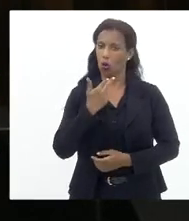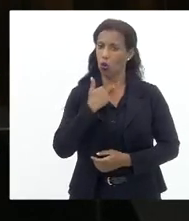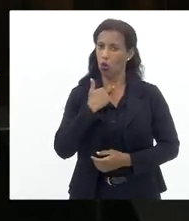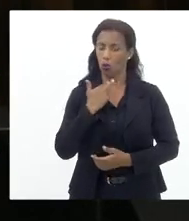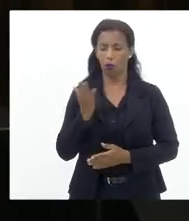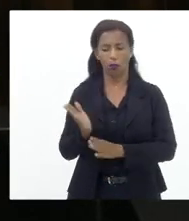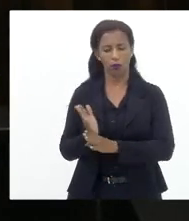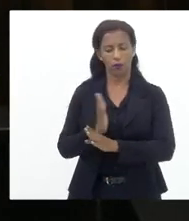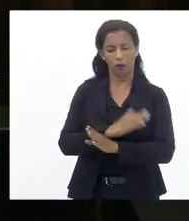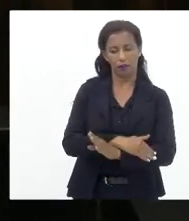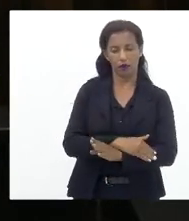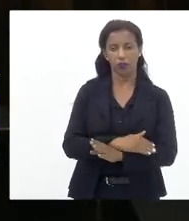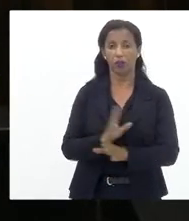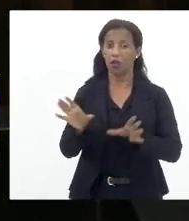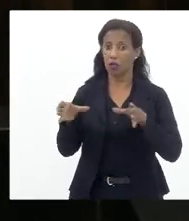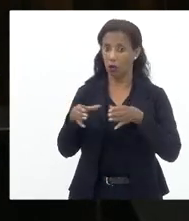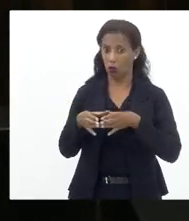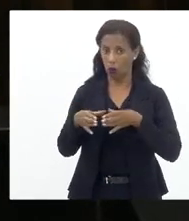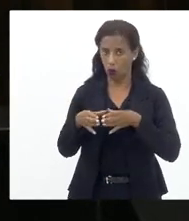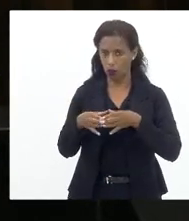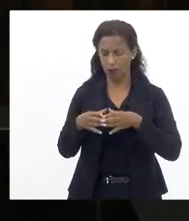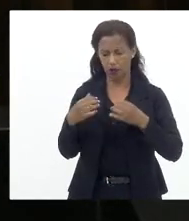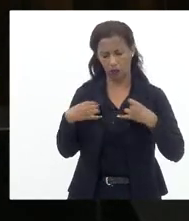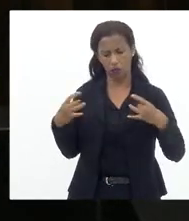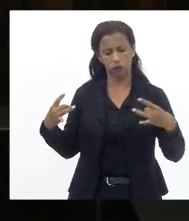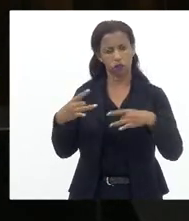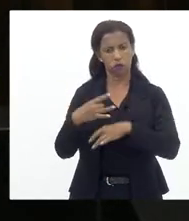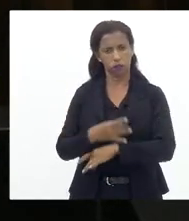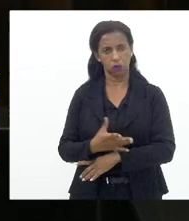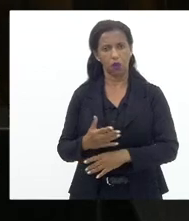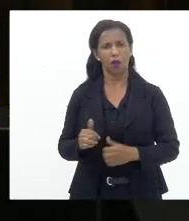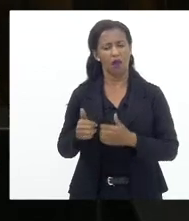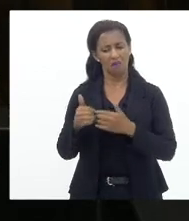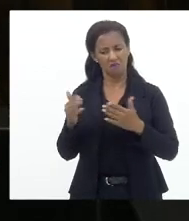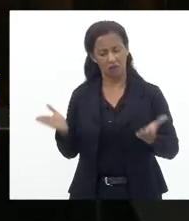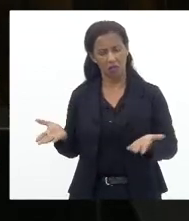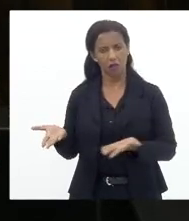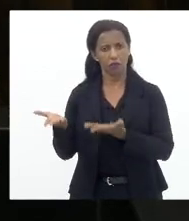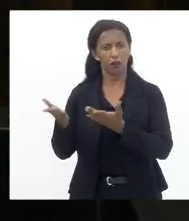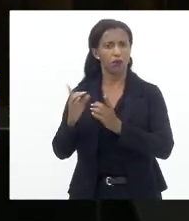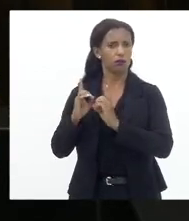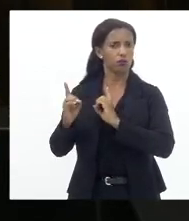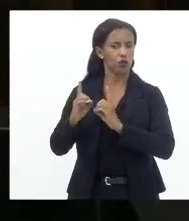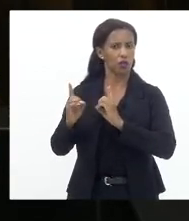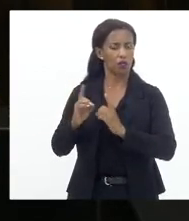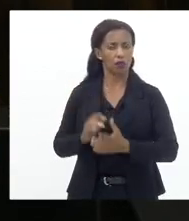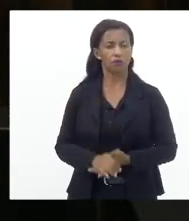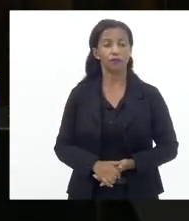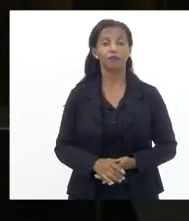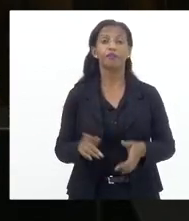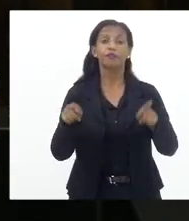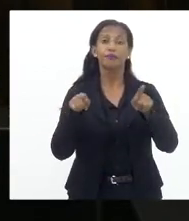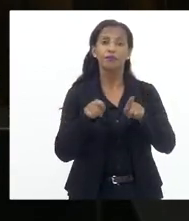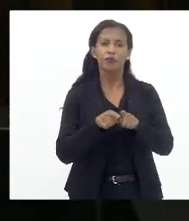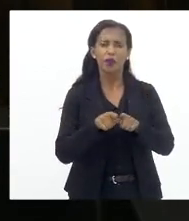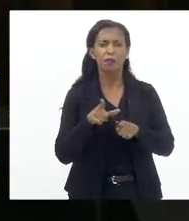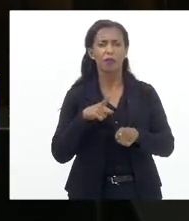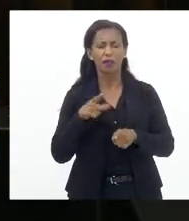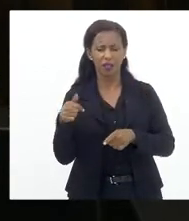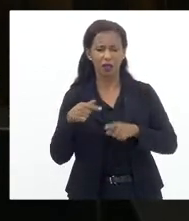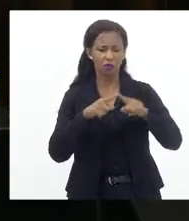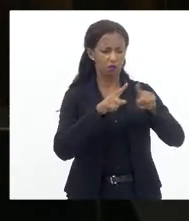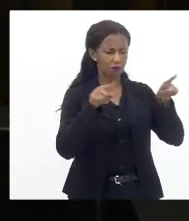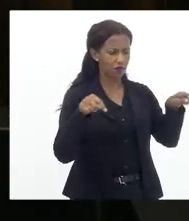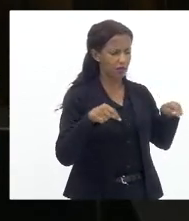exportar disso e a comissão de servidores públicos está à disposição e aberta para este diálogo da mesma forma que tem recebido